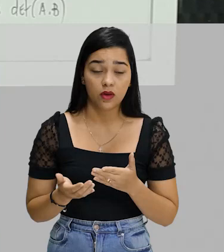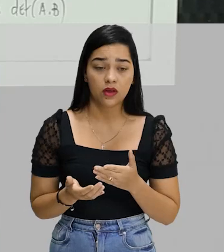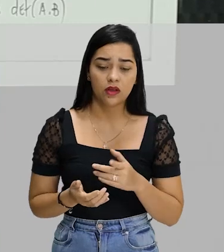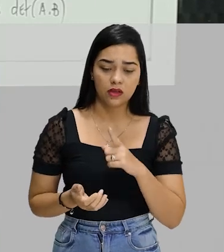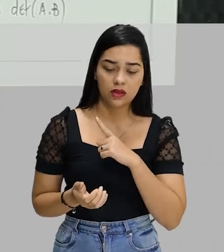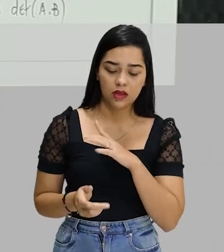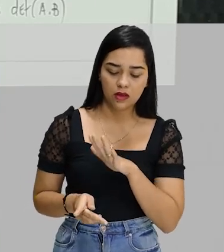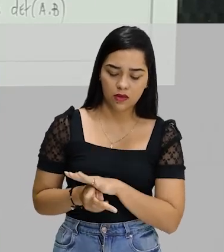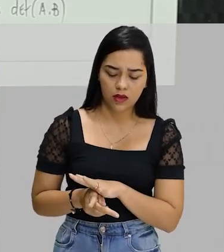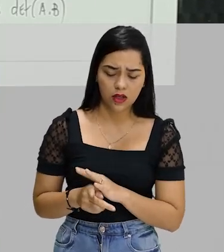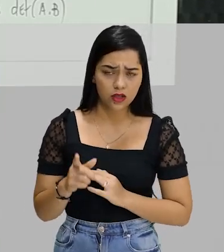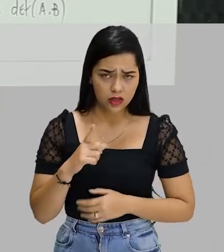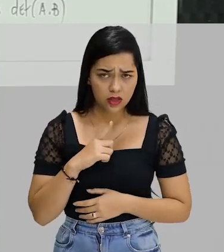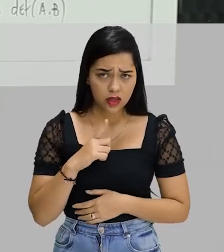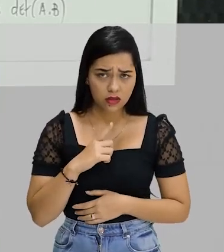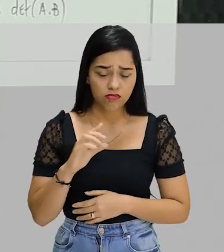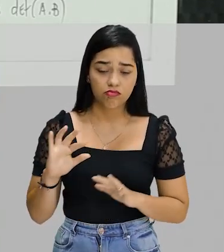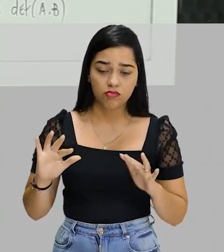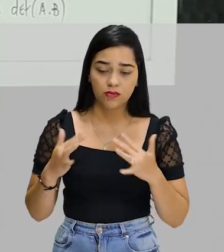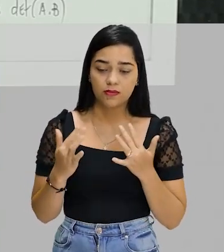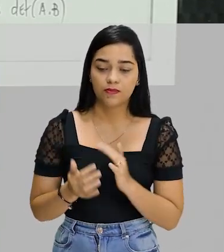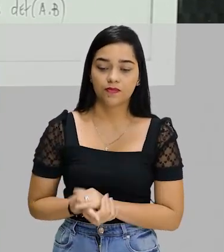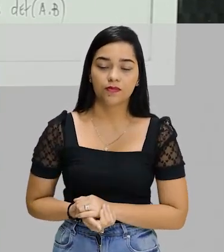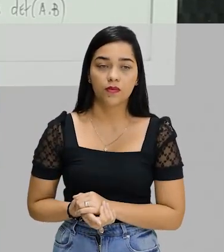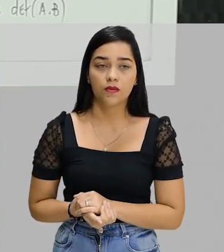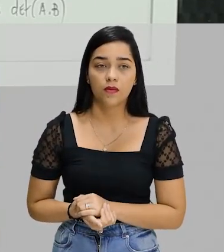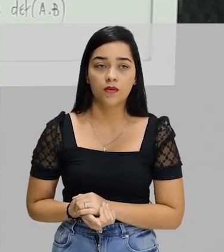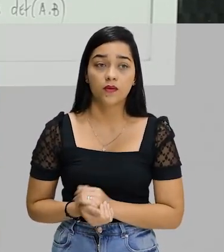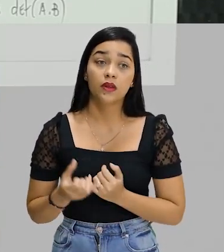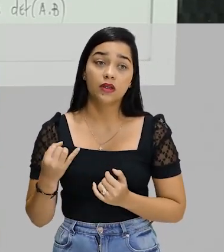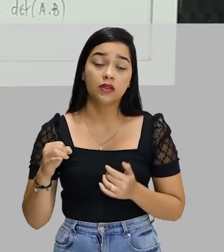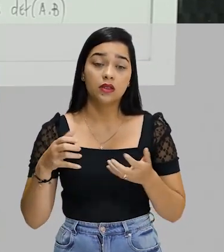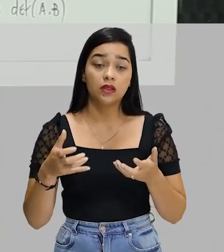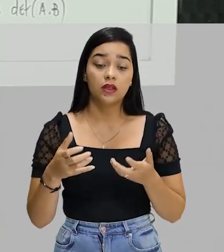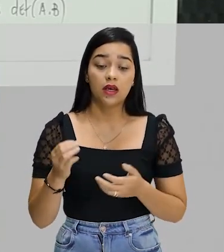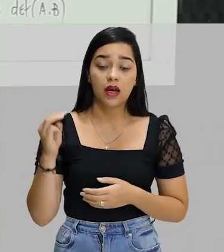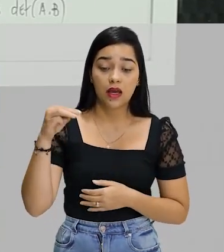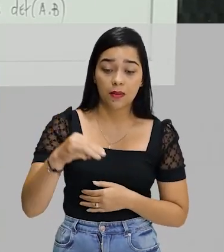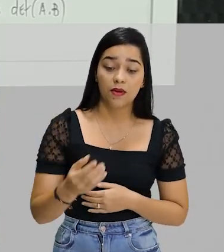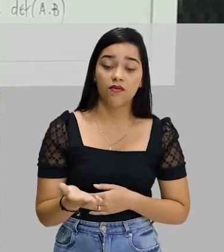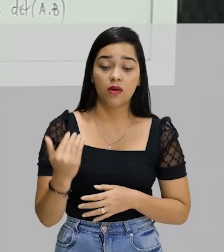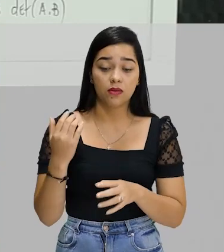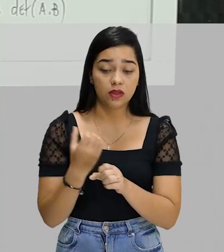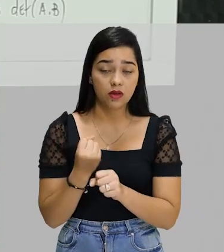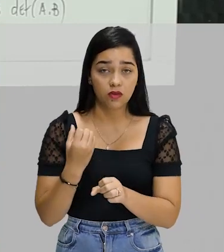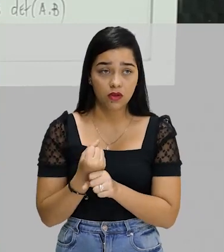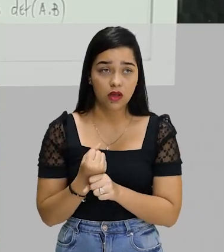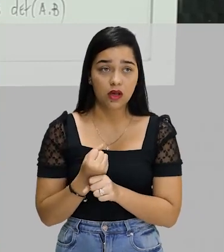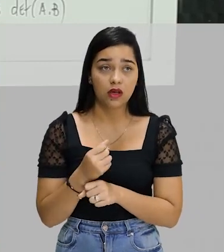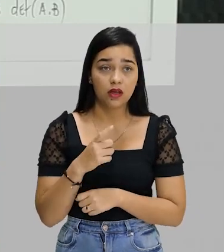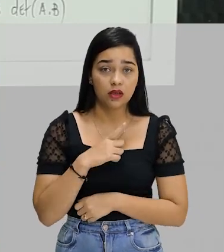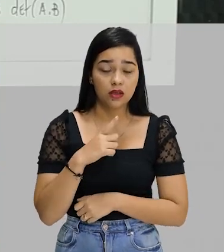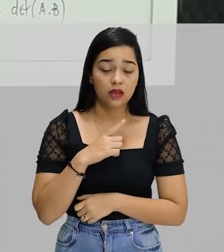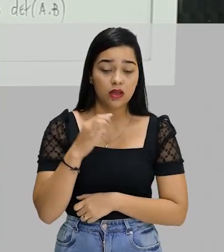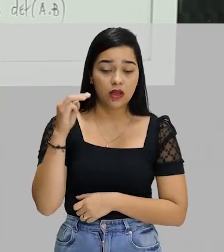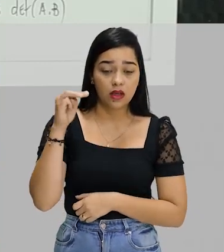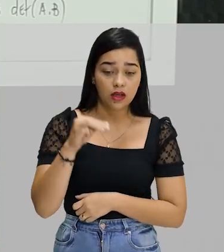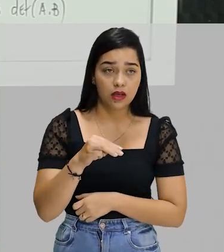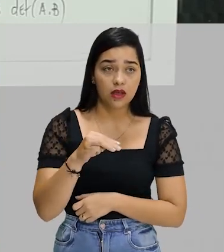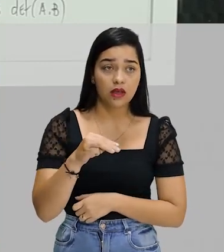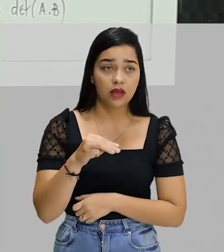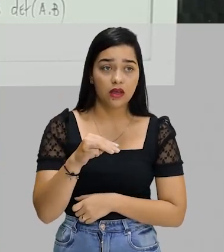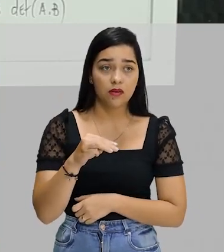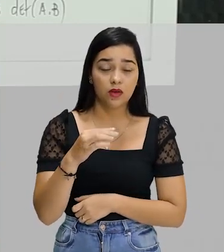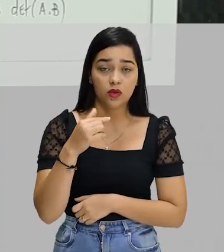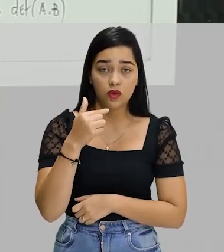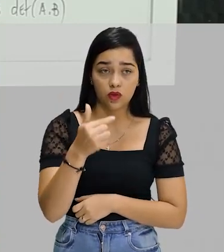tem propriedade aqui? Tem, olha só. Beleza, se ele quer a matriz M, vamos calcular. Se eu calcular aqui o determinante de uma matriz de